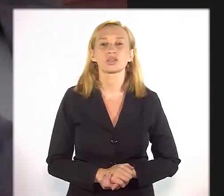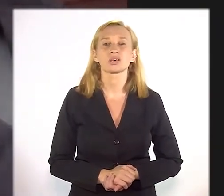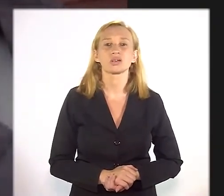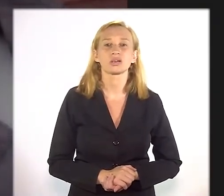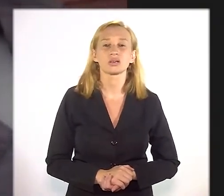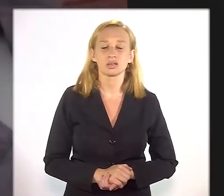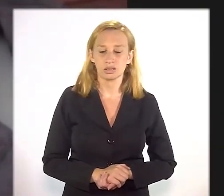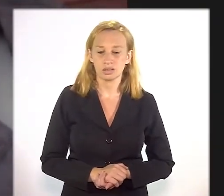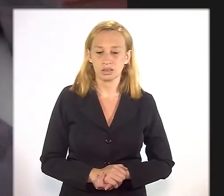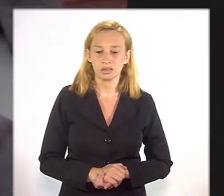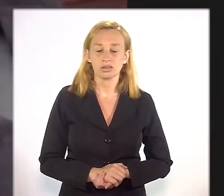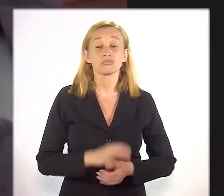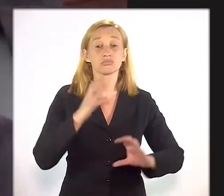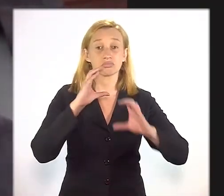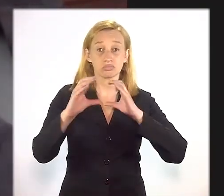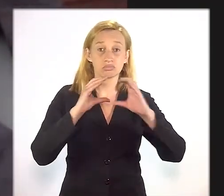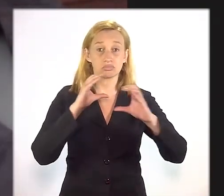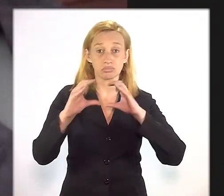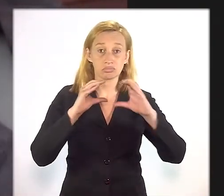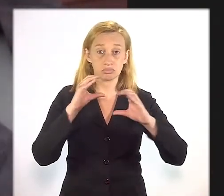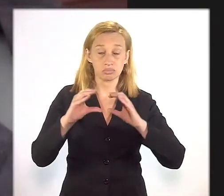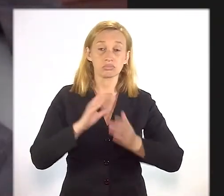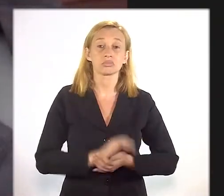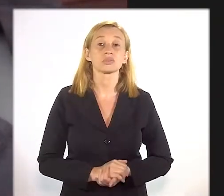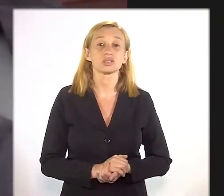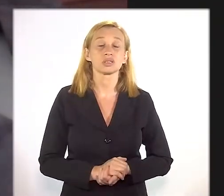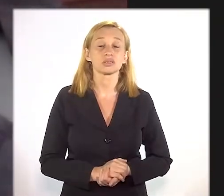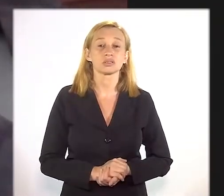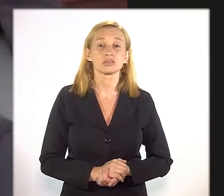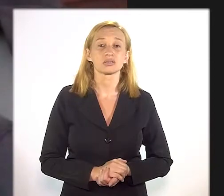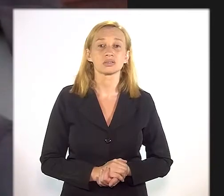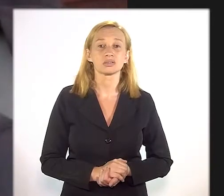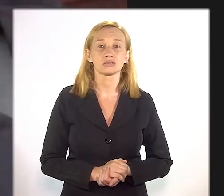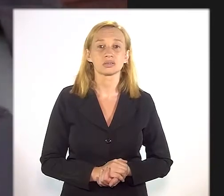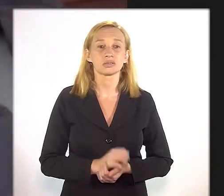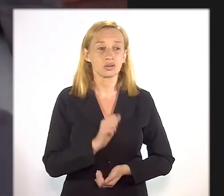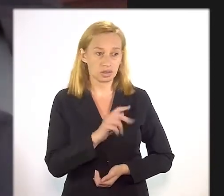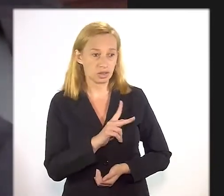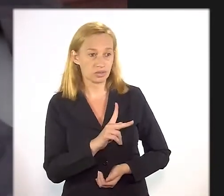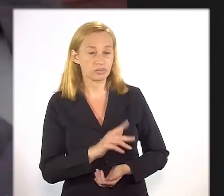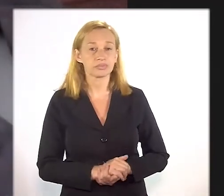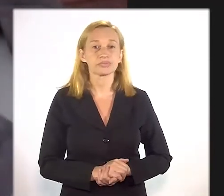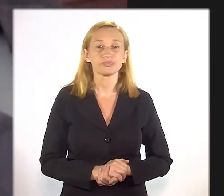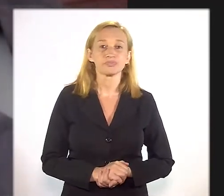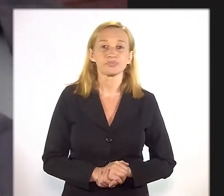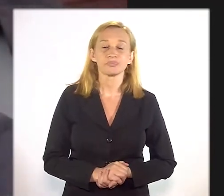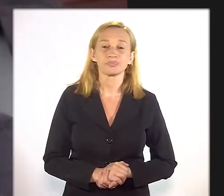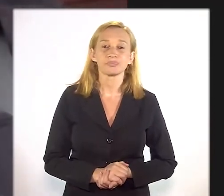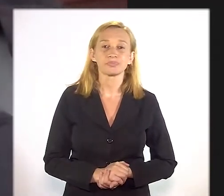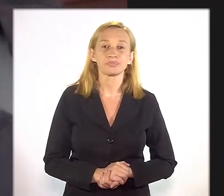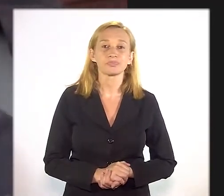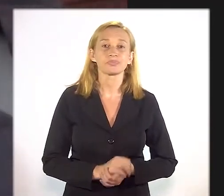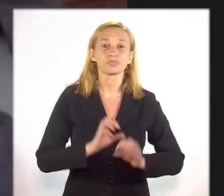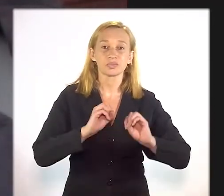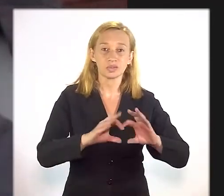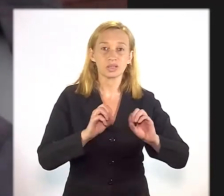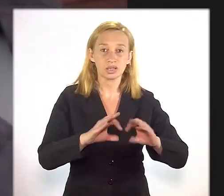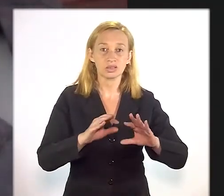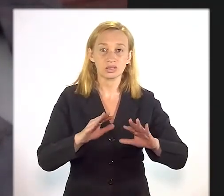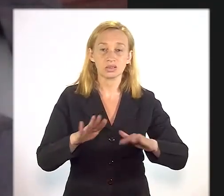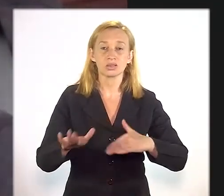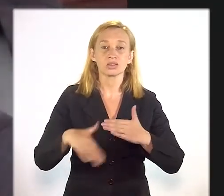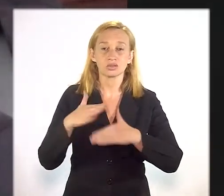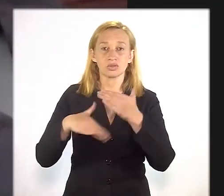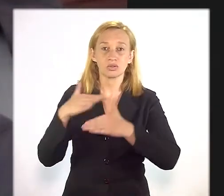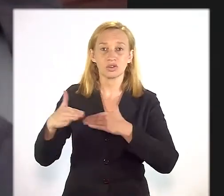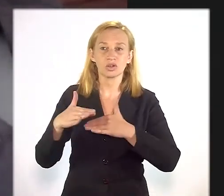Comunidades de aprendizagem. Paradigma da comunicação, onde não há aula nem turma, nem nada disso, ok? Onde há excelente qualidade de educação